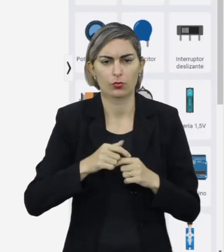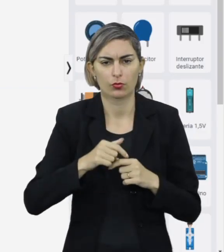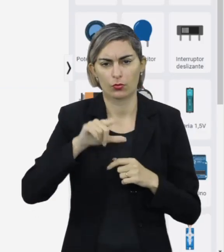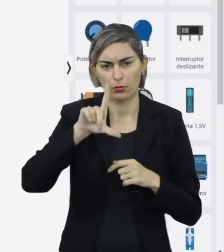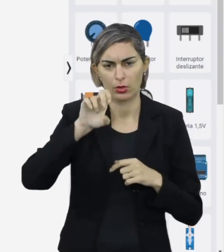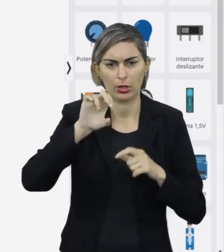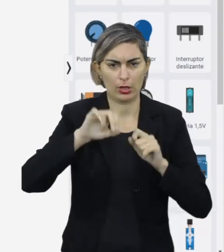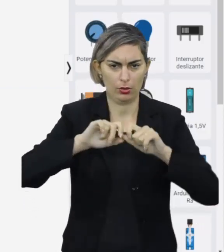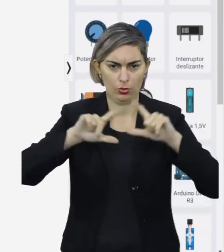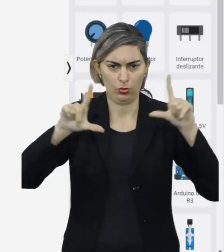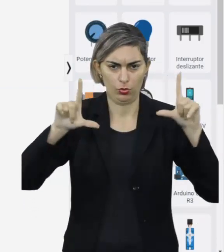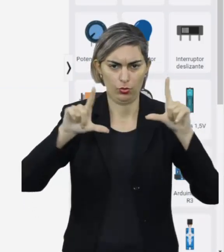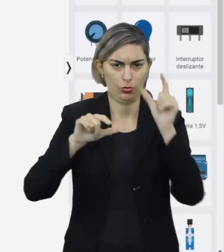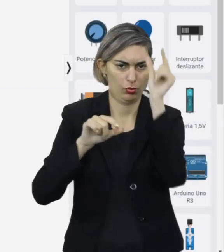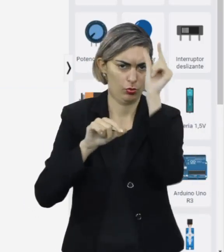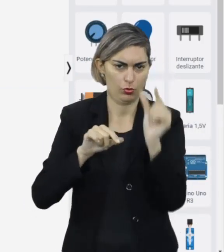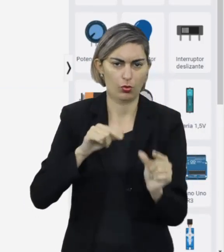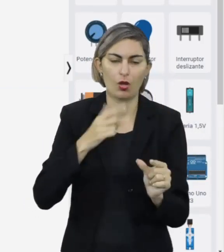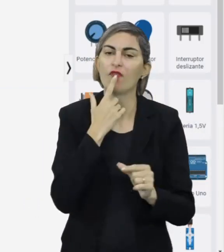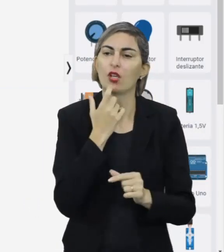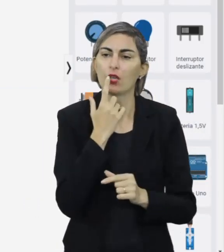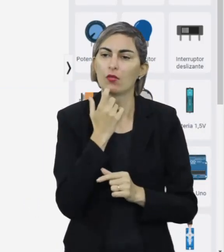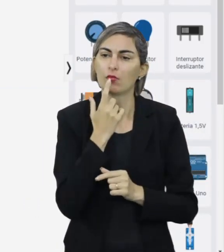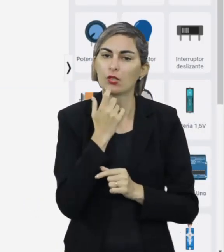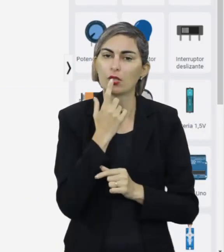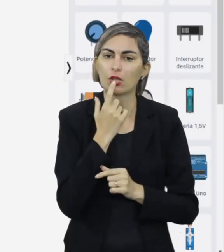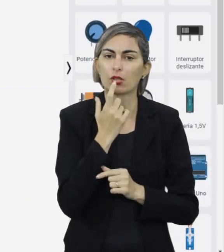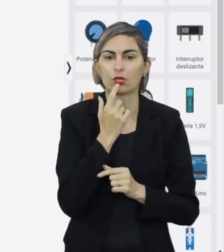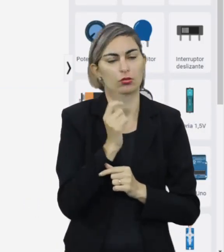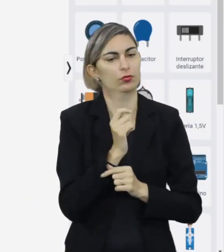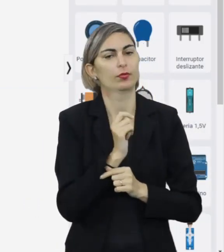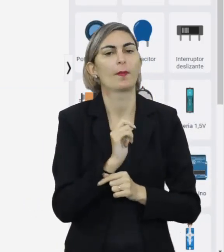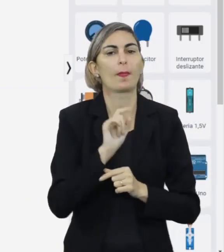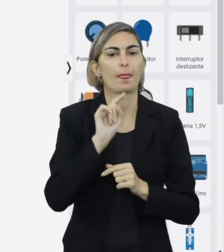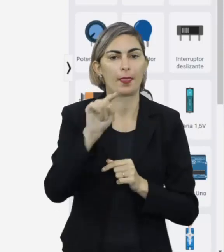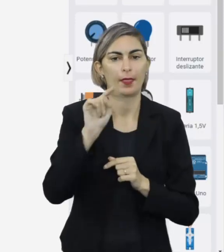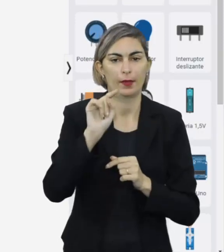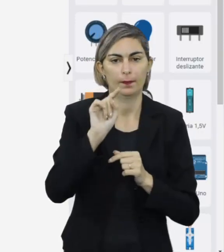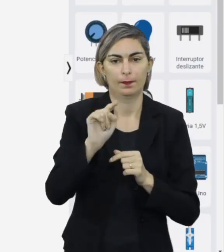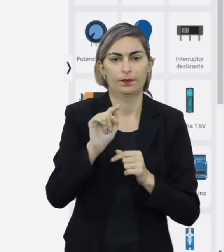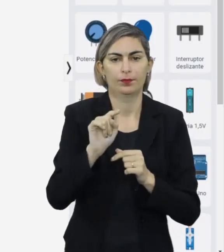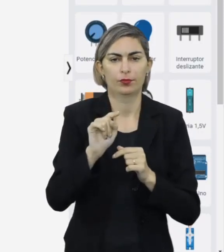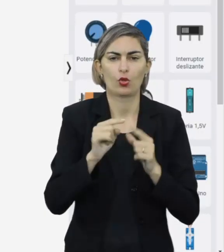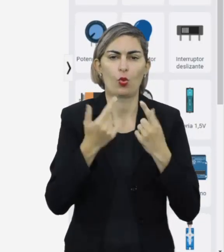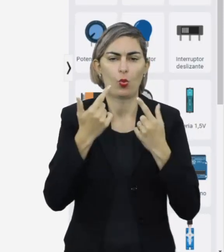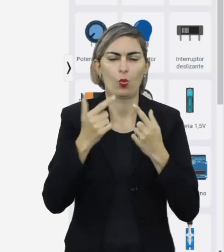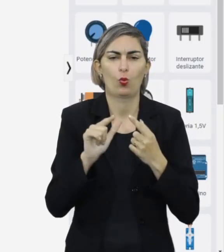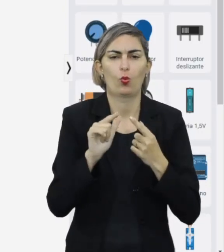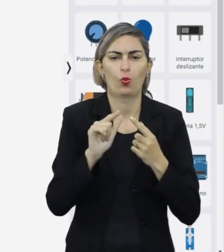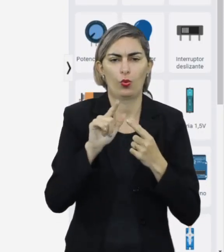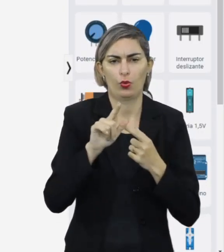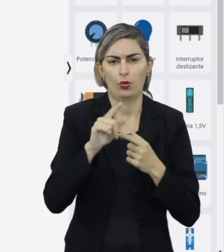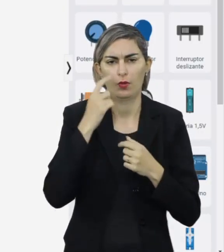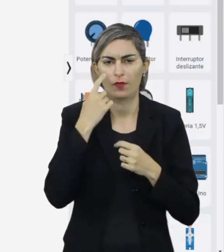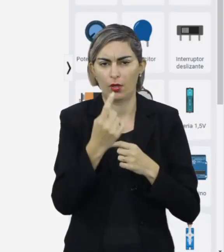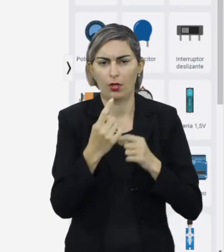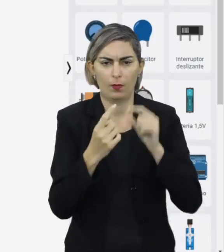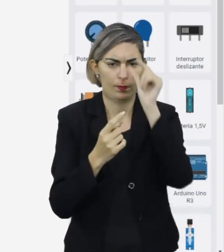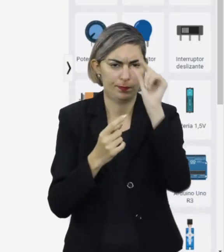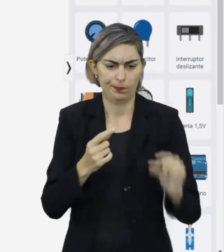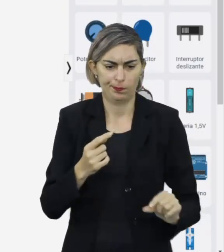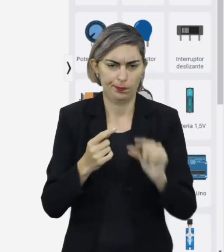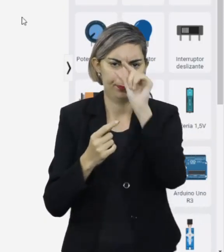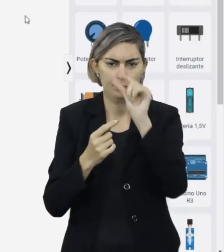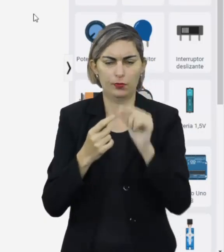no LED, vou colocar aqui o jumper vermelho. E aqui o GND vem para cá,